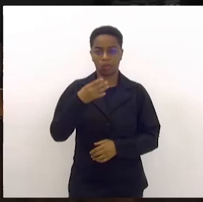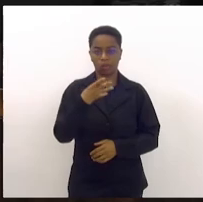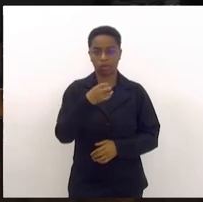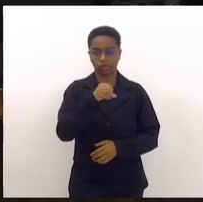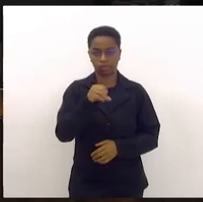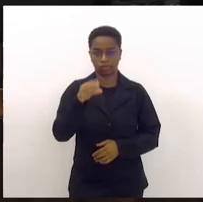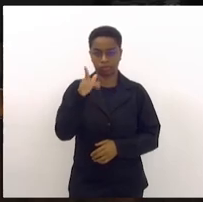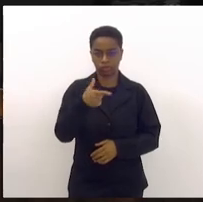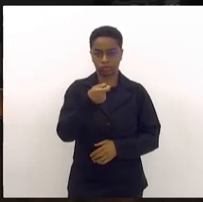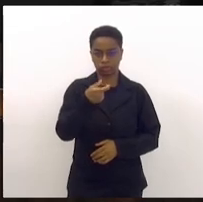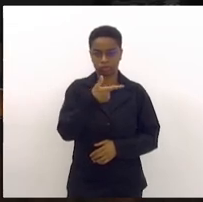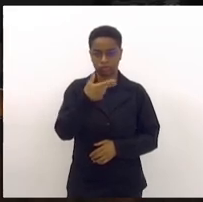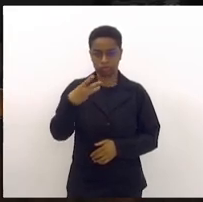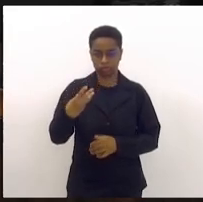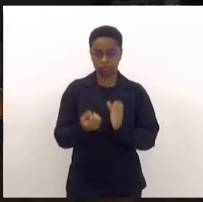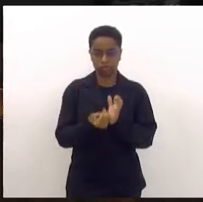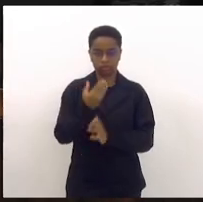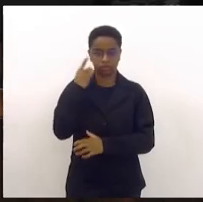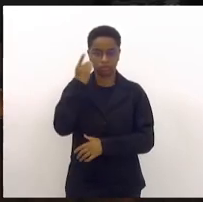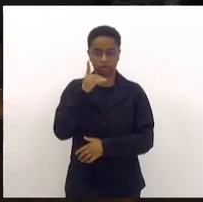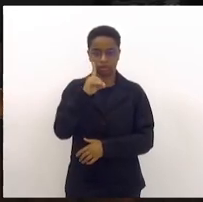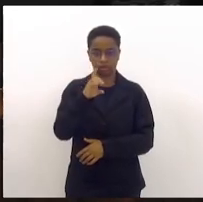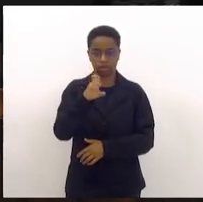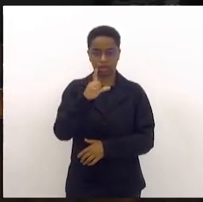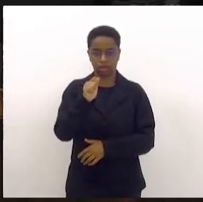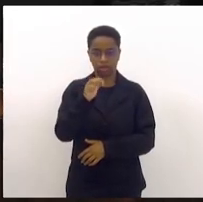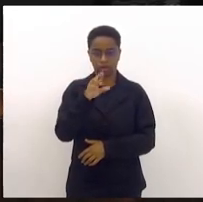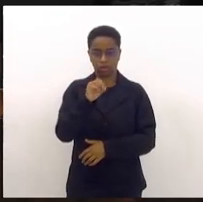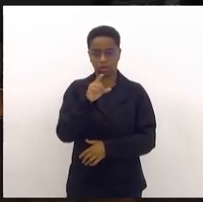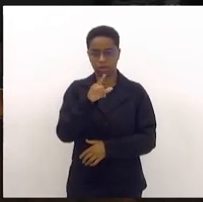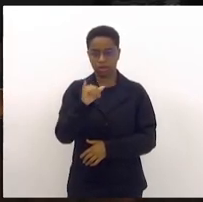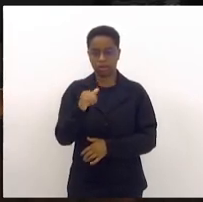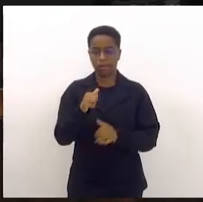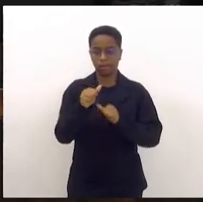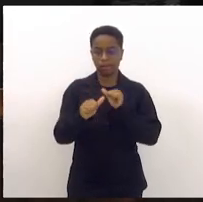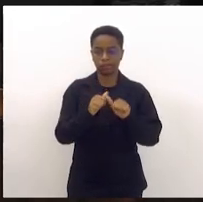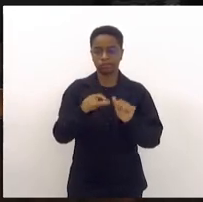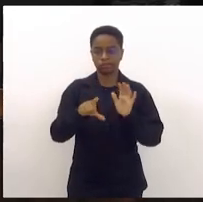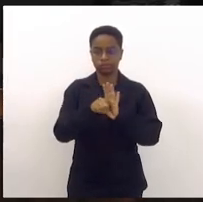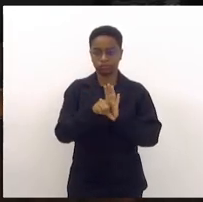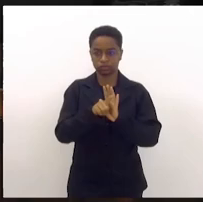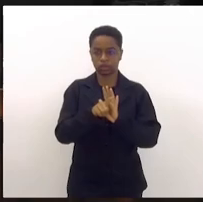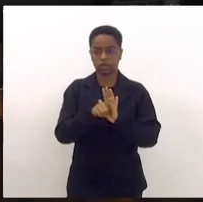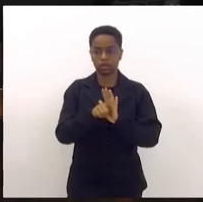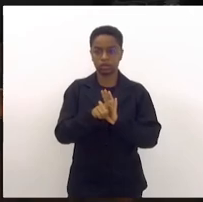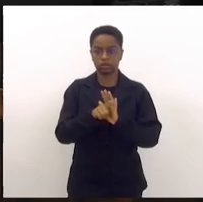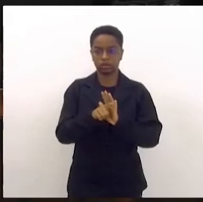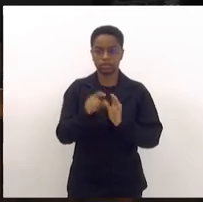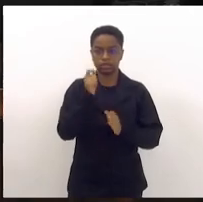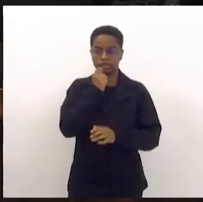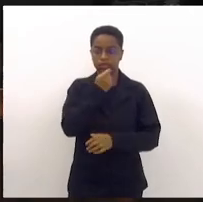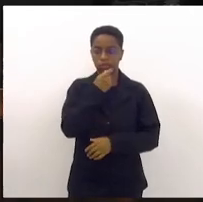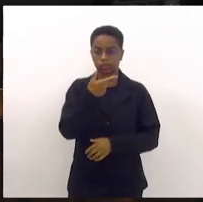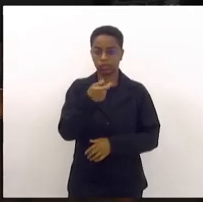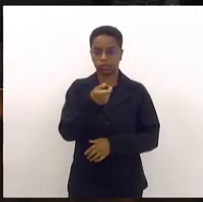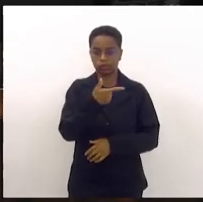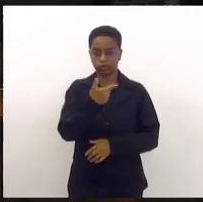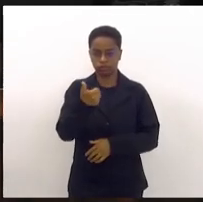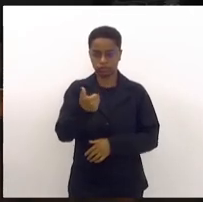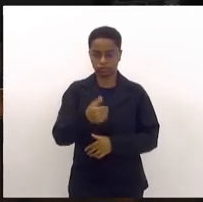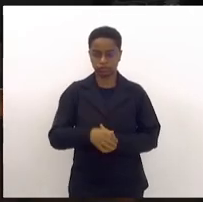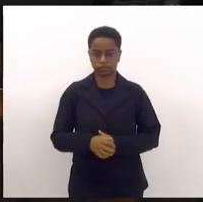de 23, de autoria do deputado Guilherme Delahore, que altera a lei 9.425, de 29 de setembro de